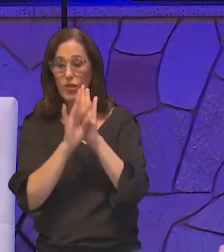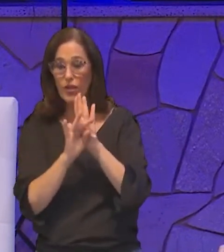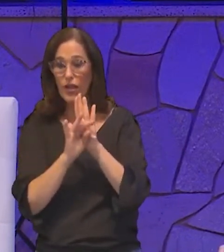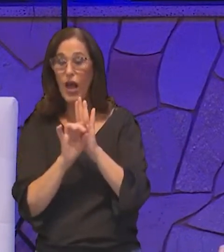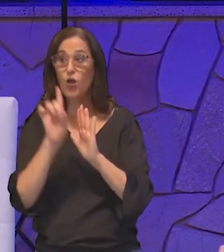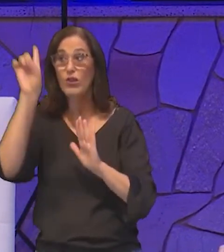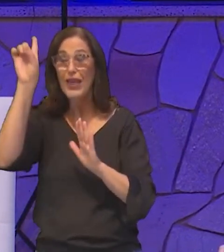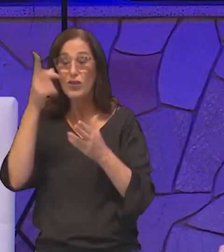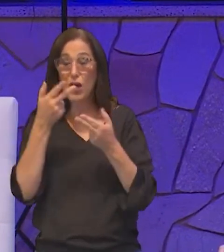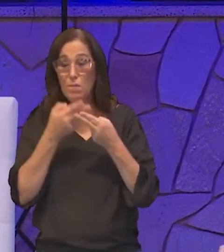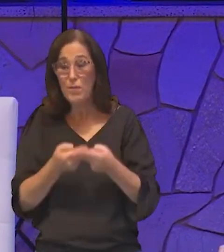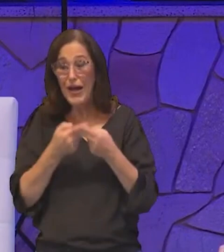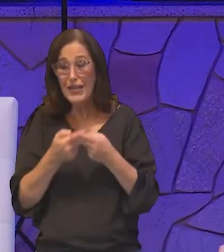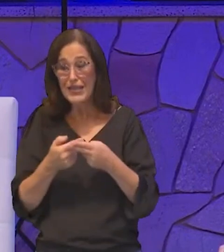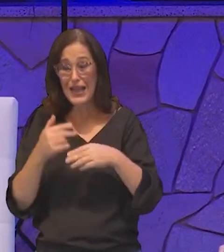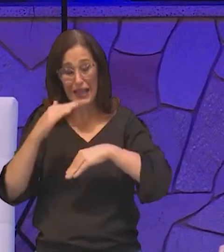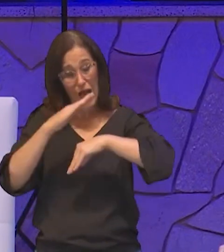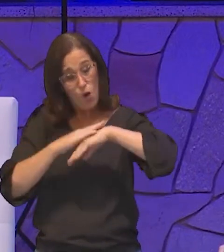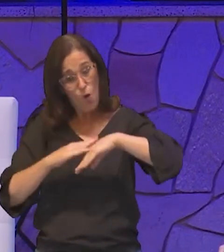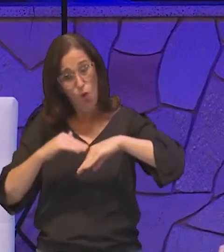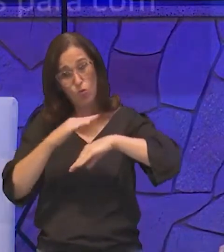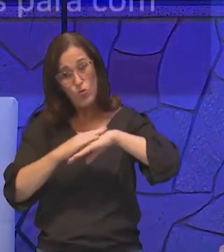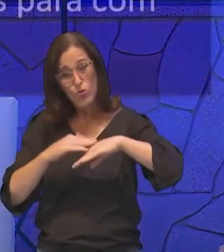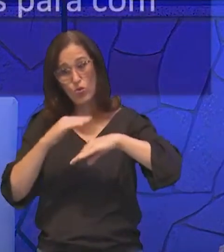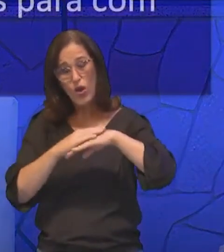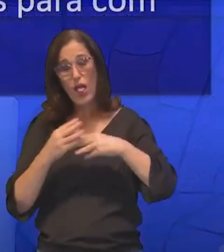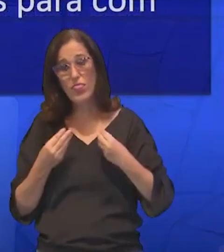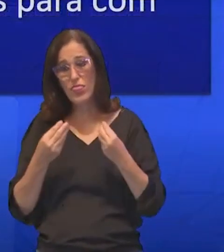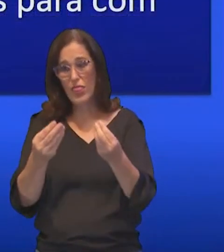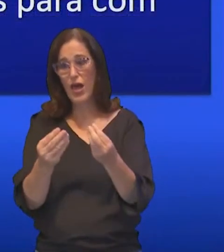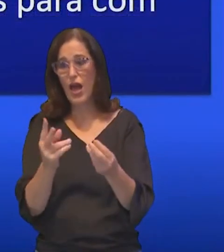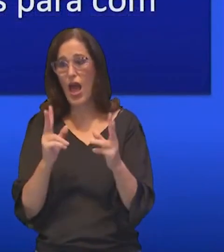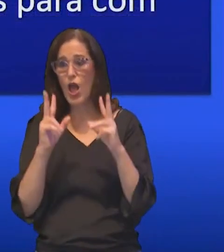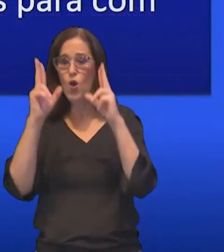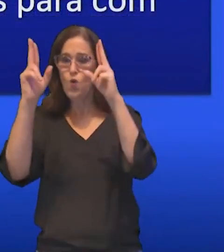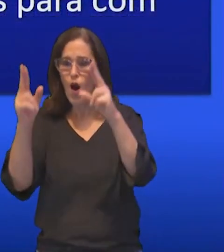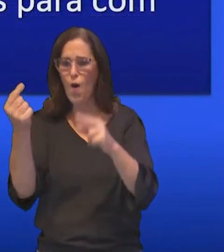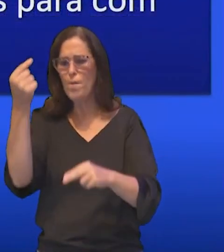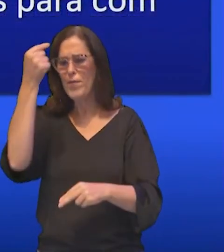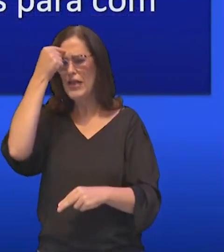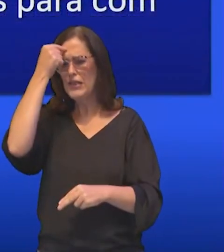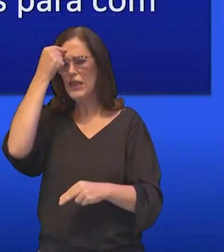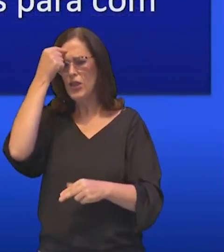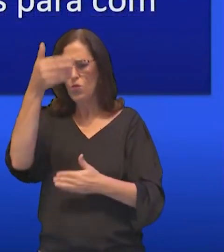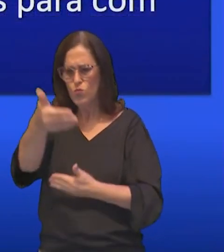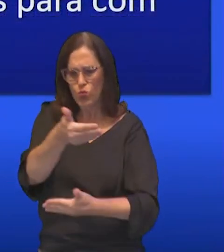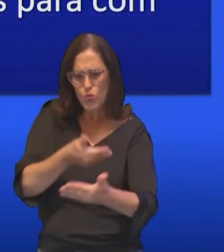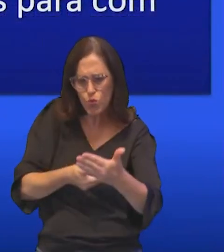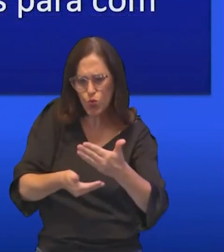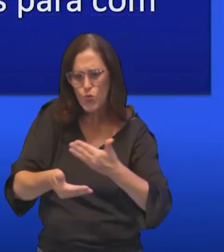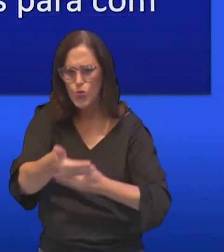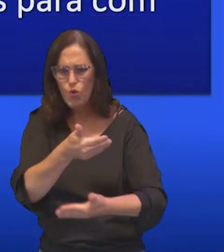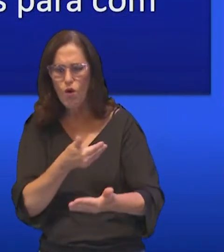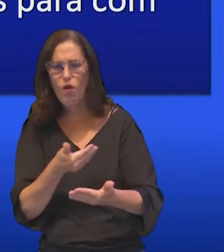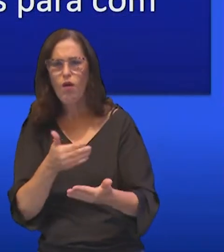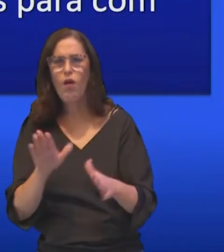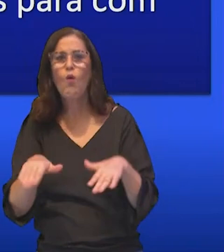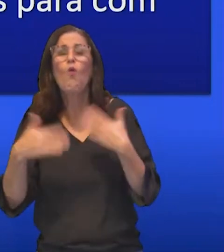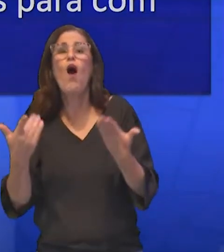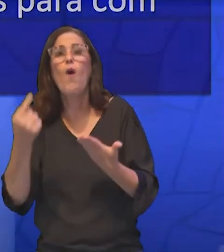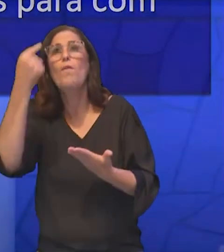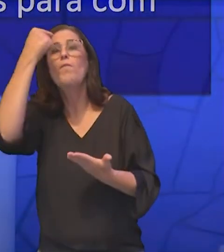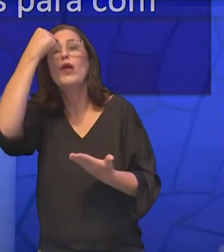da paciência e da consolação lhes concede o mesmo modo de pensar de uns para os outros. Qual é esse modo de